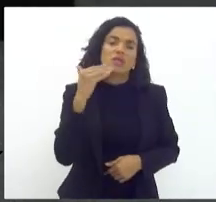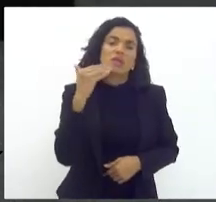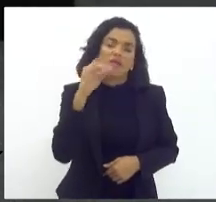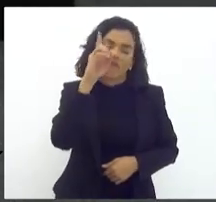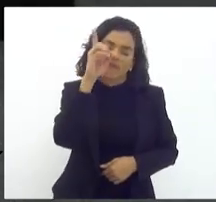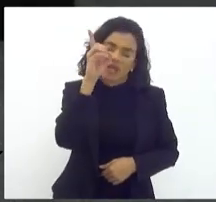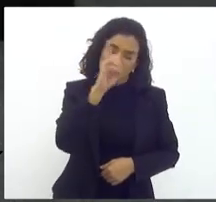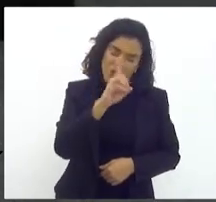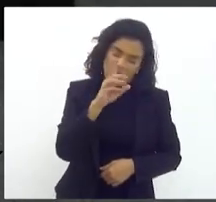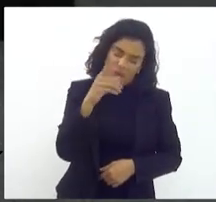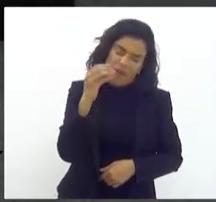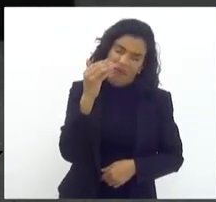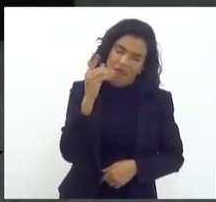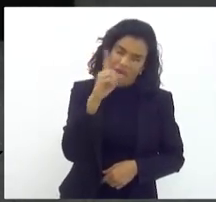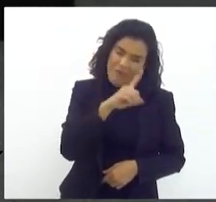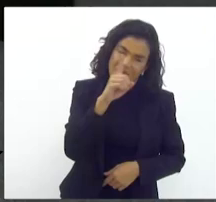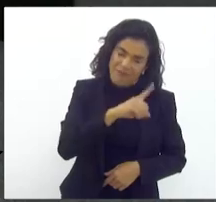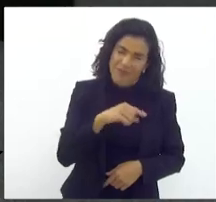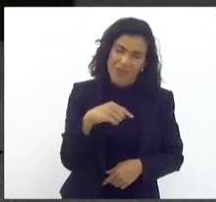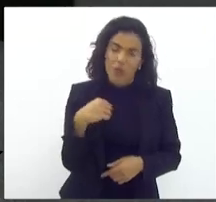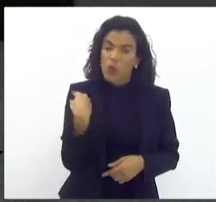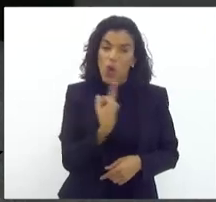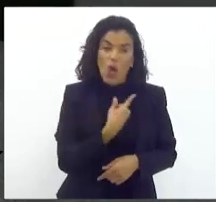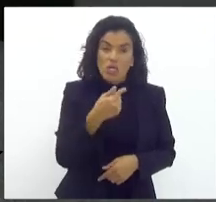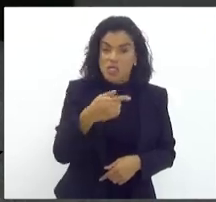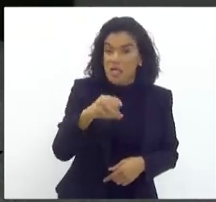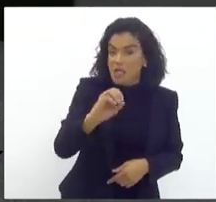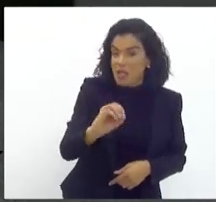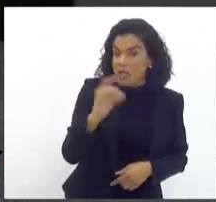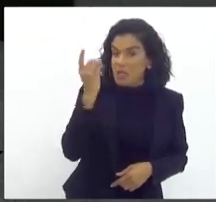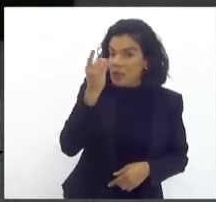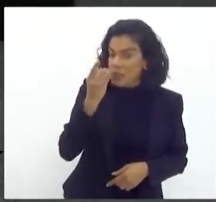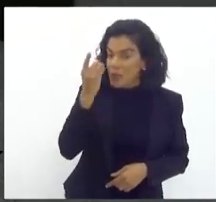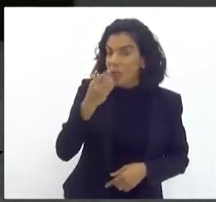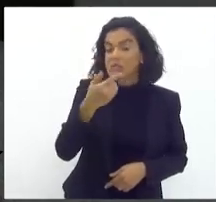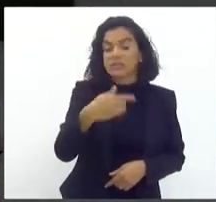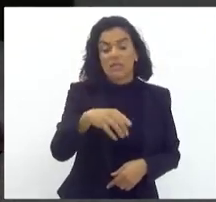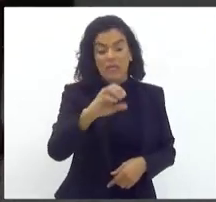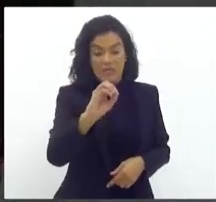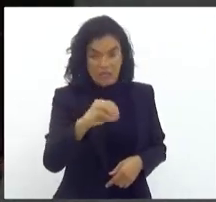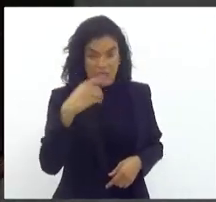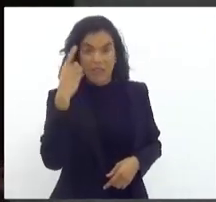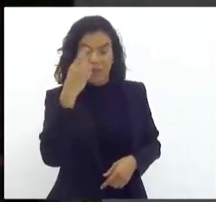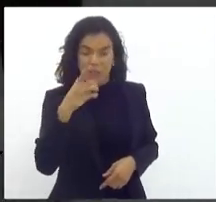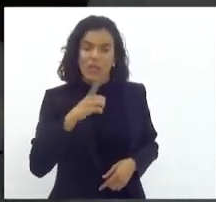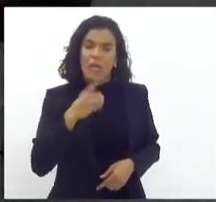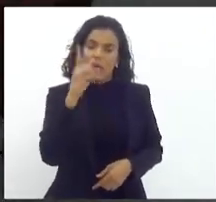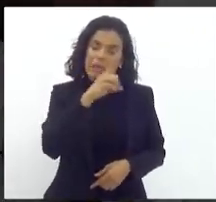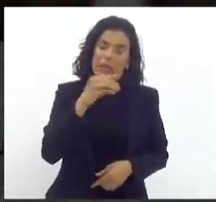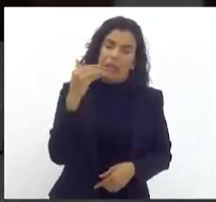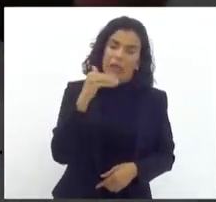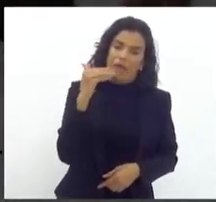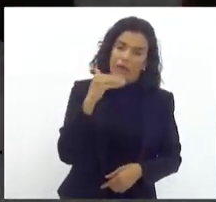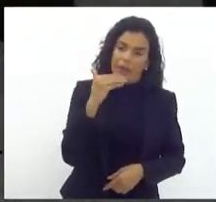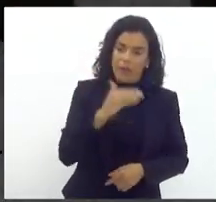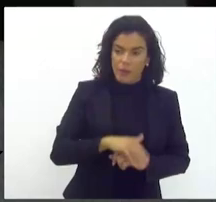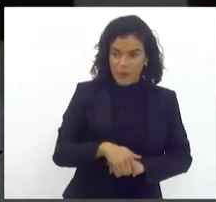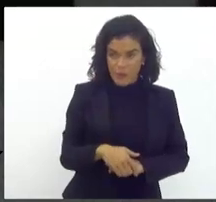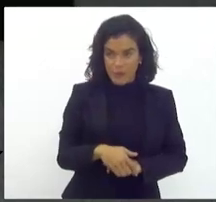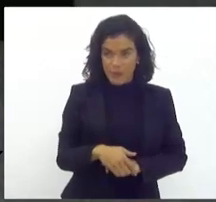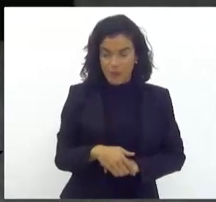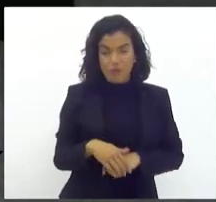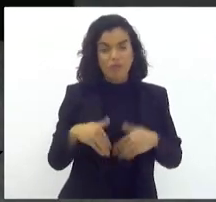você sabe disso todos nós aqui nós somos 70 deputados os 70 deputados têm seus defeitos